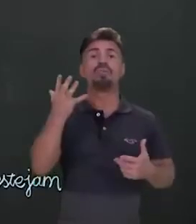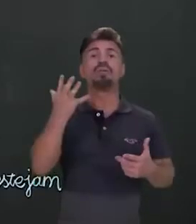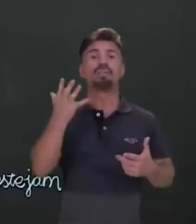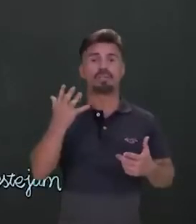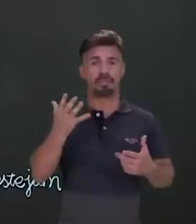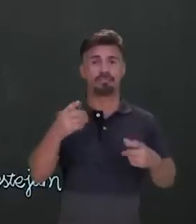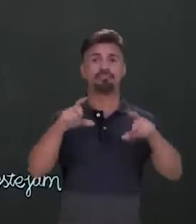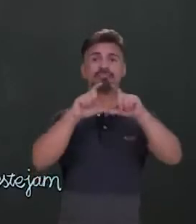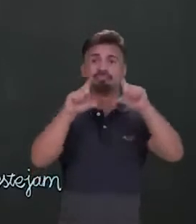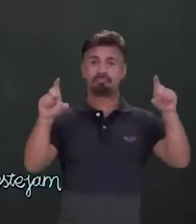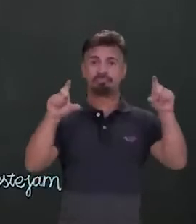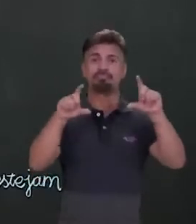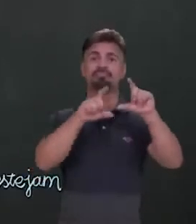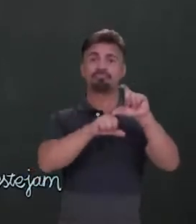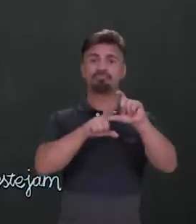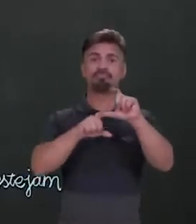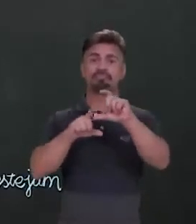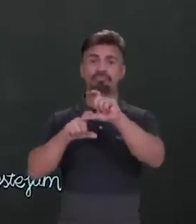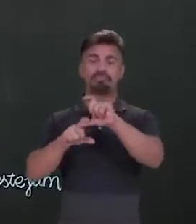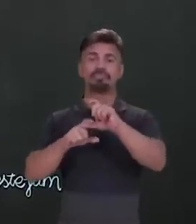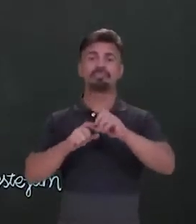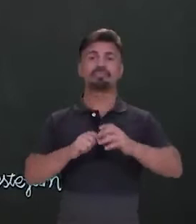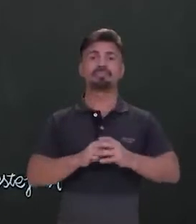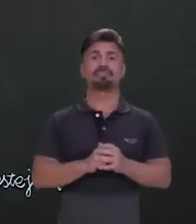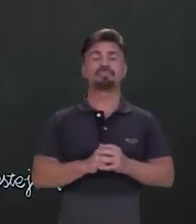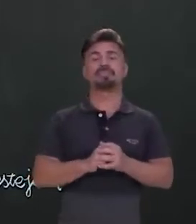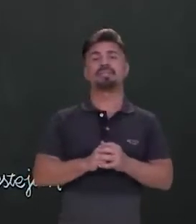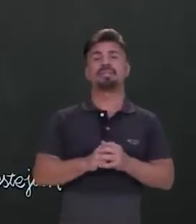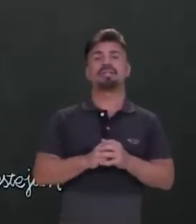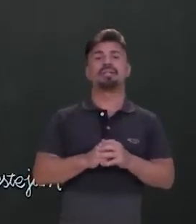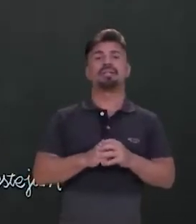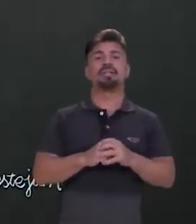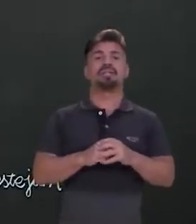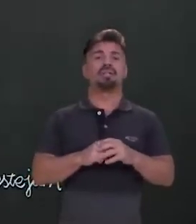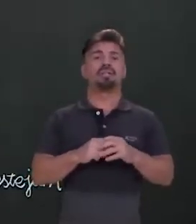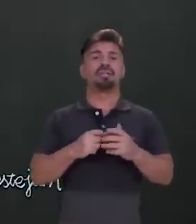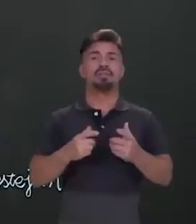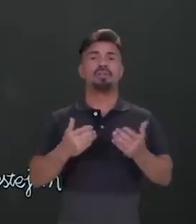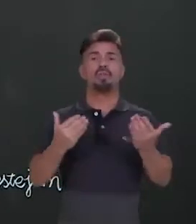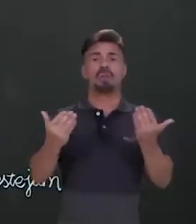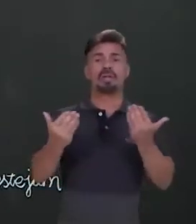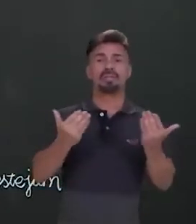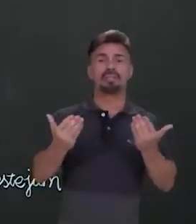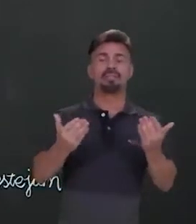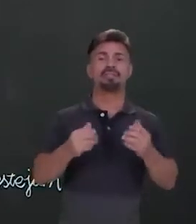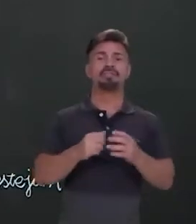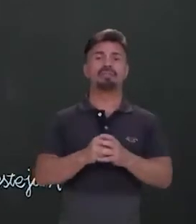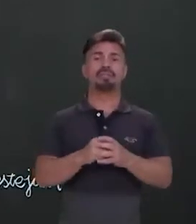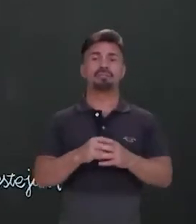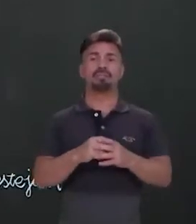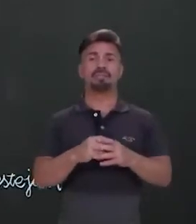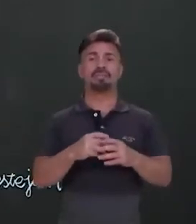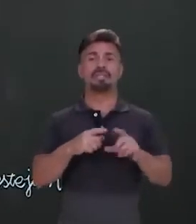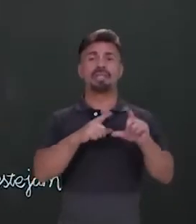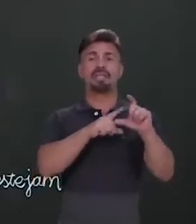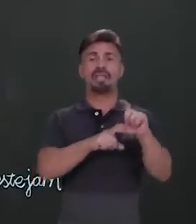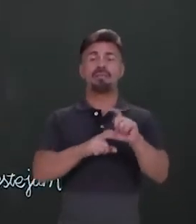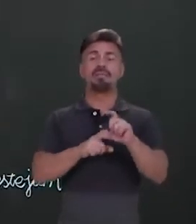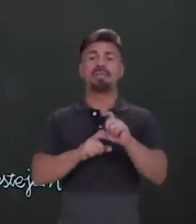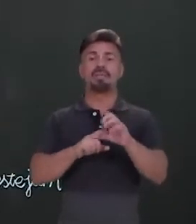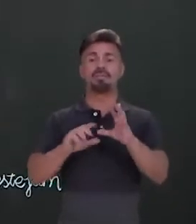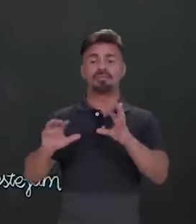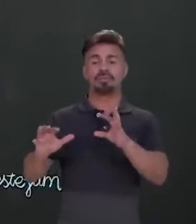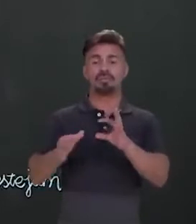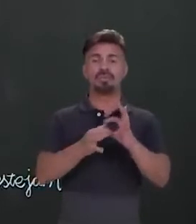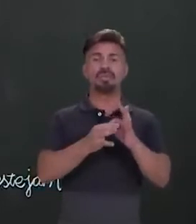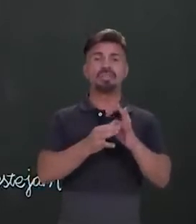diversas orações subordinadas adverbiais, conformativas, concessivas, comparativas. a depender do uso do